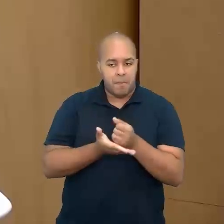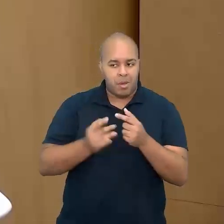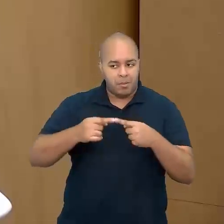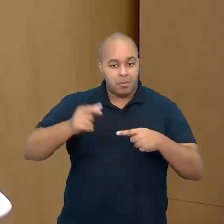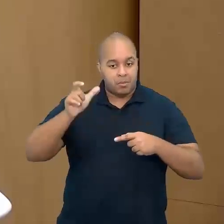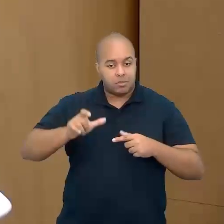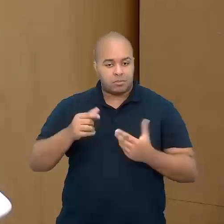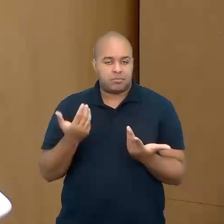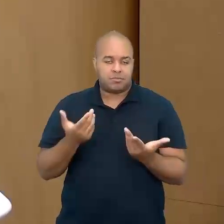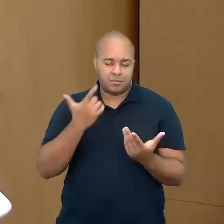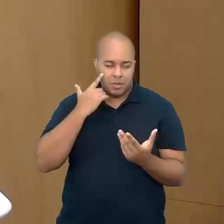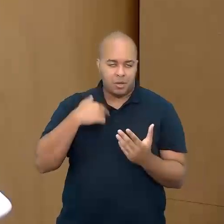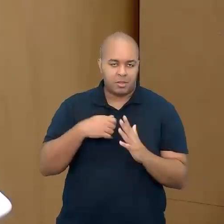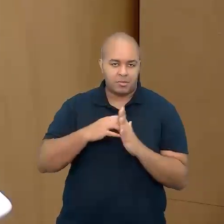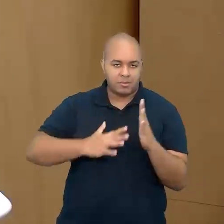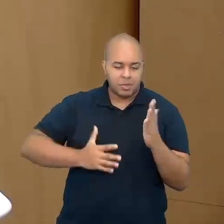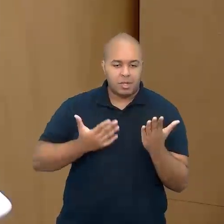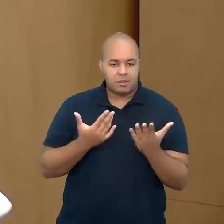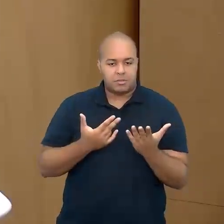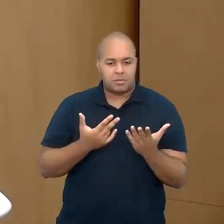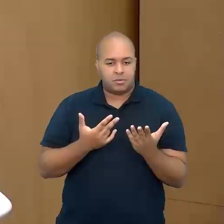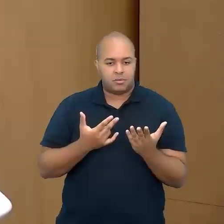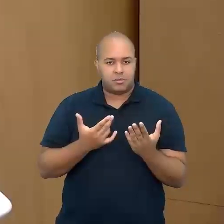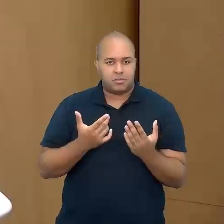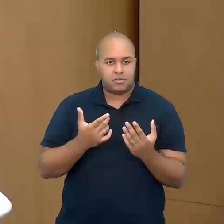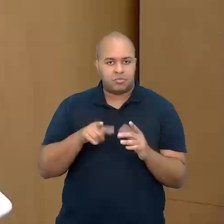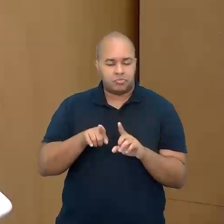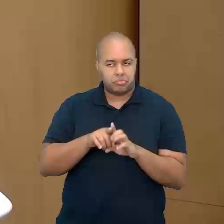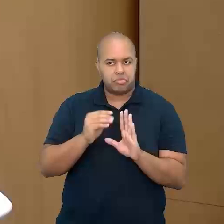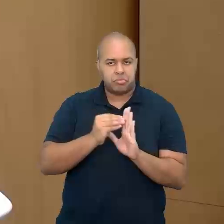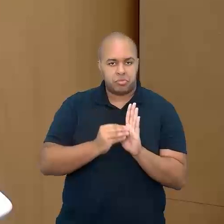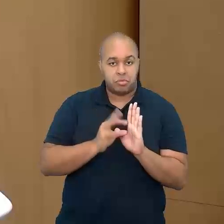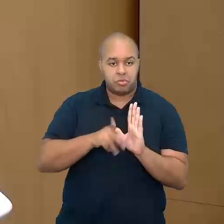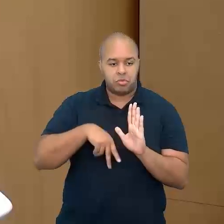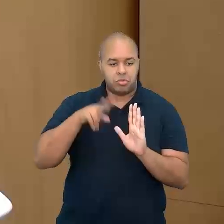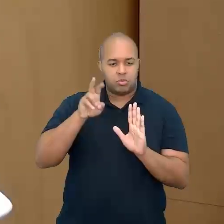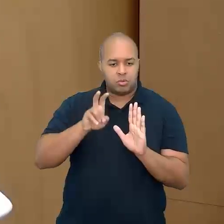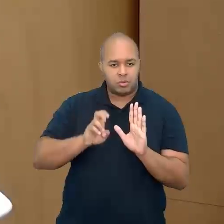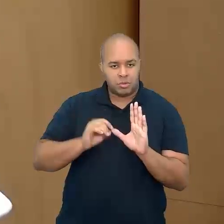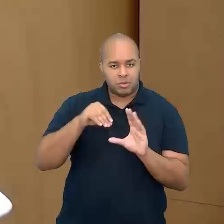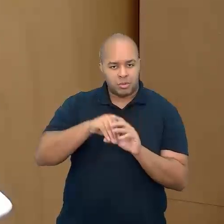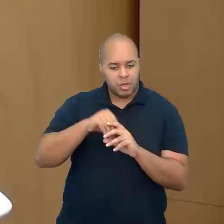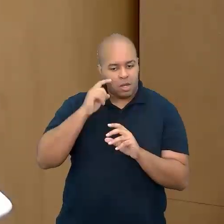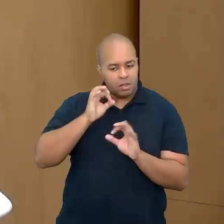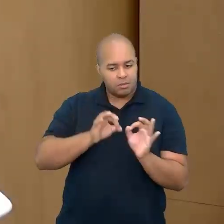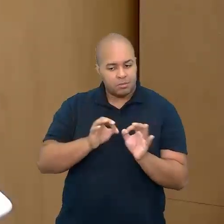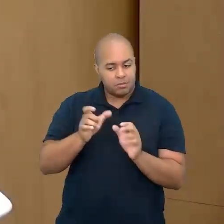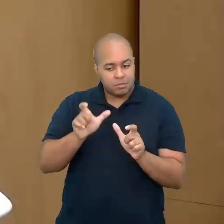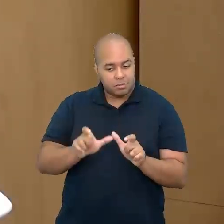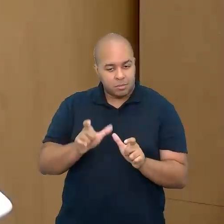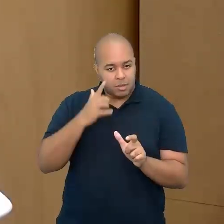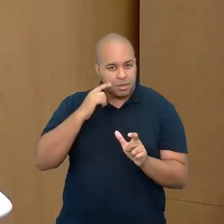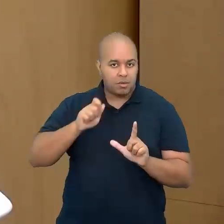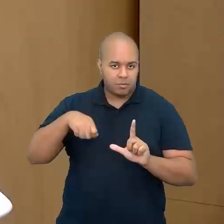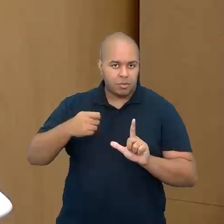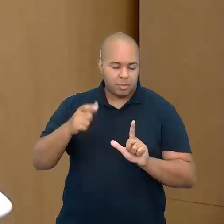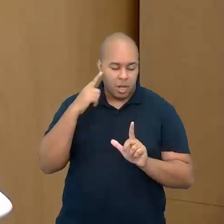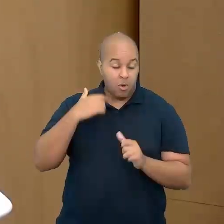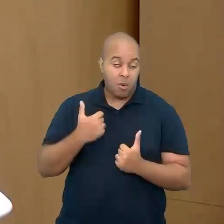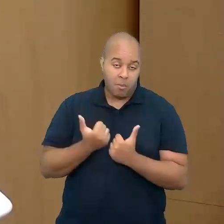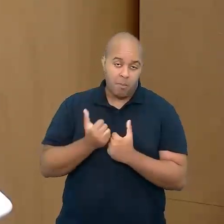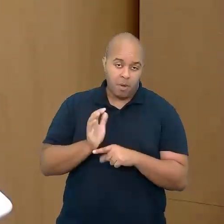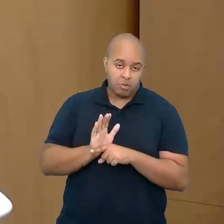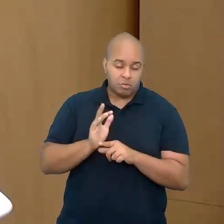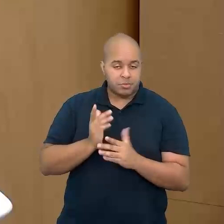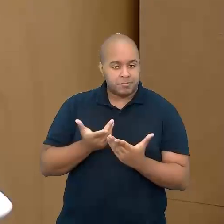nos mapas Então as atividades os conteúdos já estão ali dentro desse material e esses vídeos são um apoio